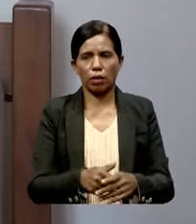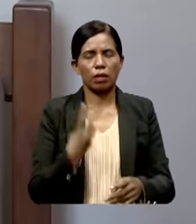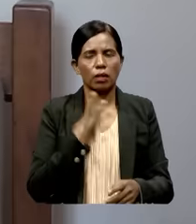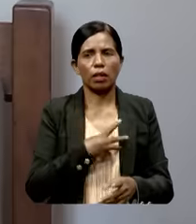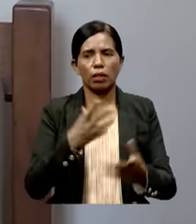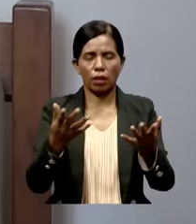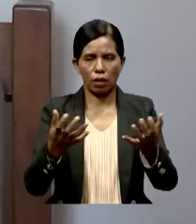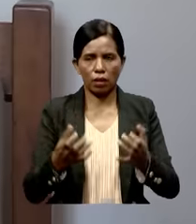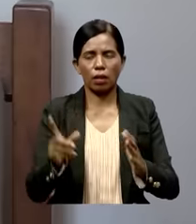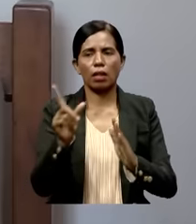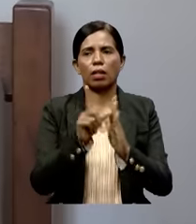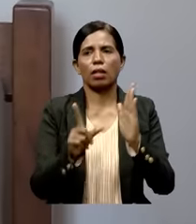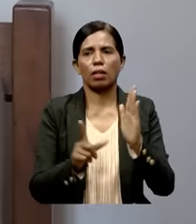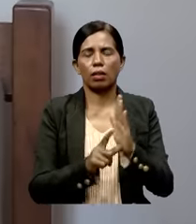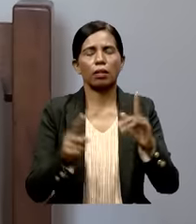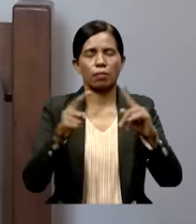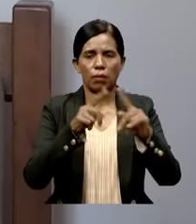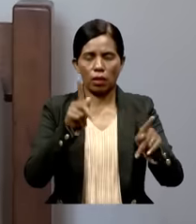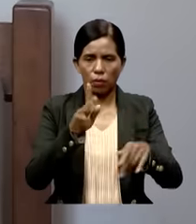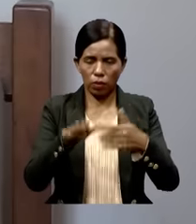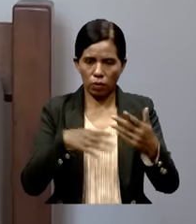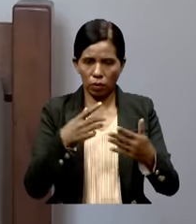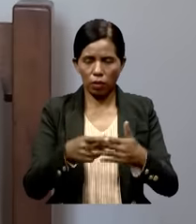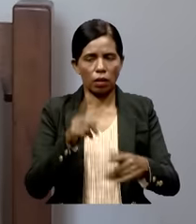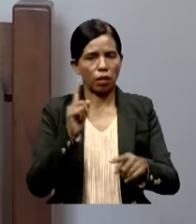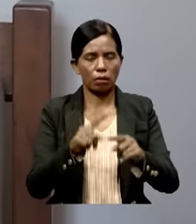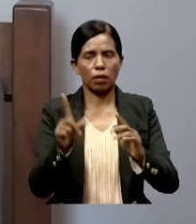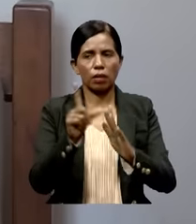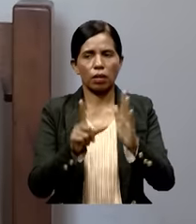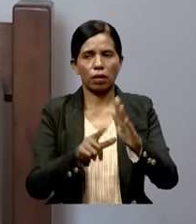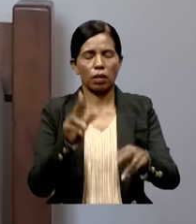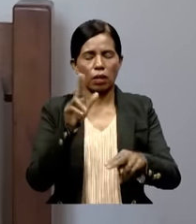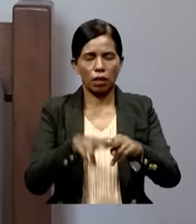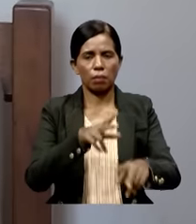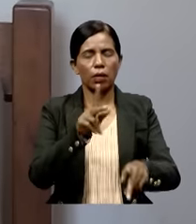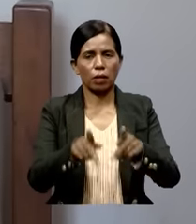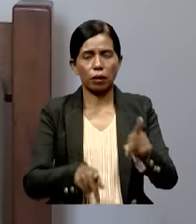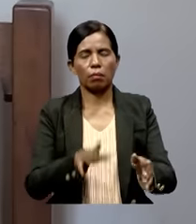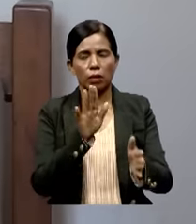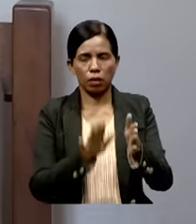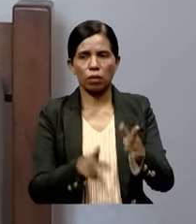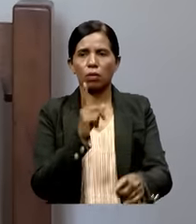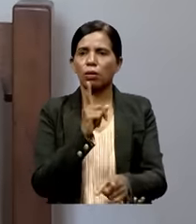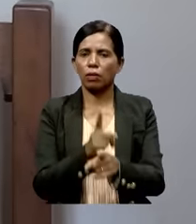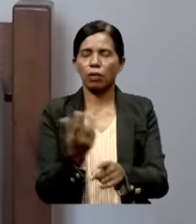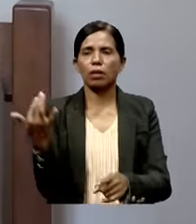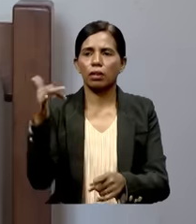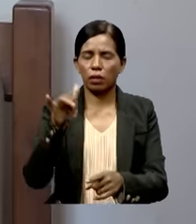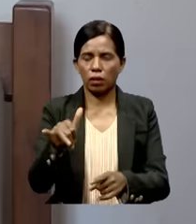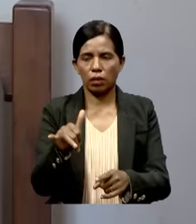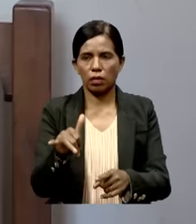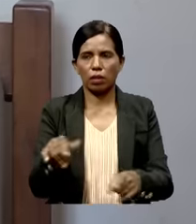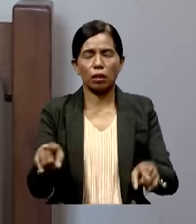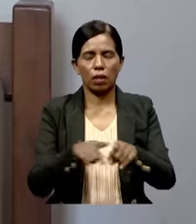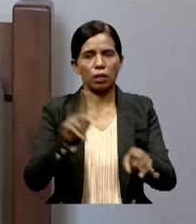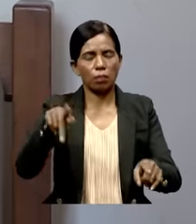karakata lei, né, ba ema hutu. La bele lei, né, ba haneam ba populasam kikde. Tur lolos, sira nebe maka asume cargo